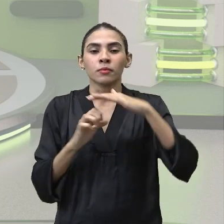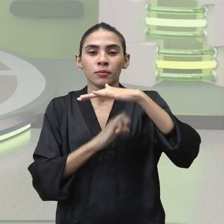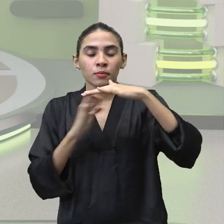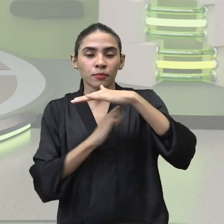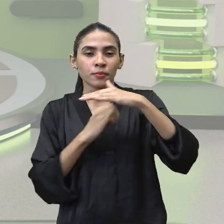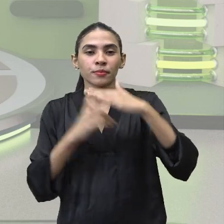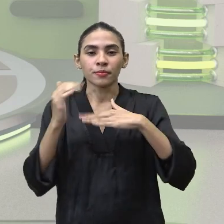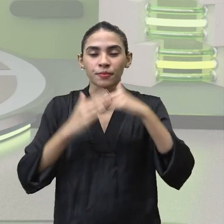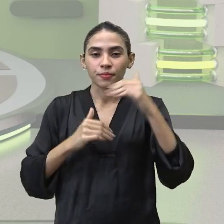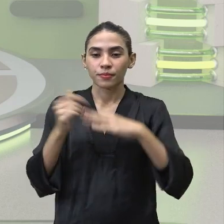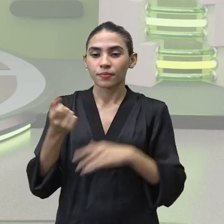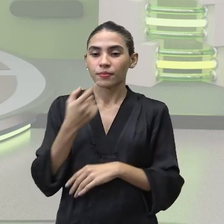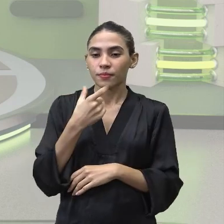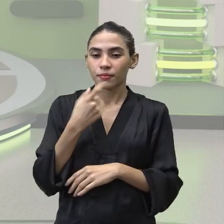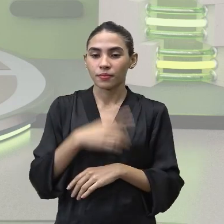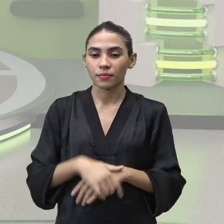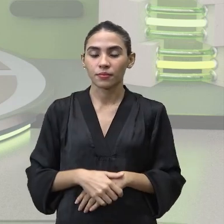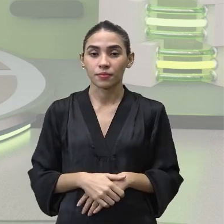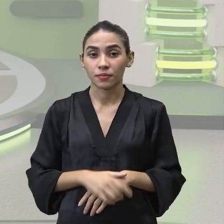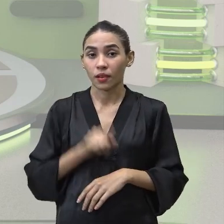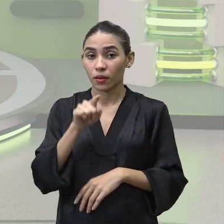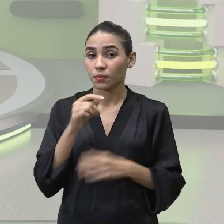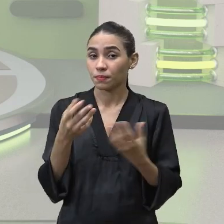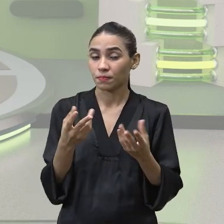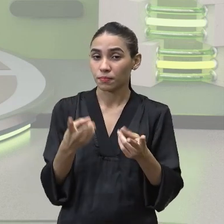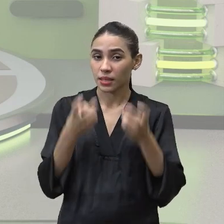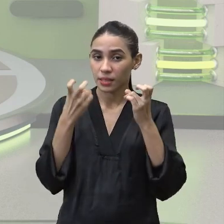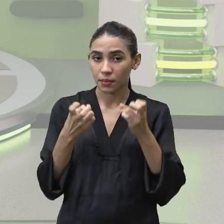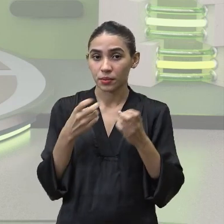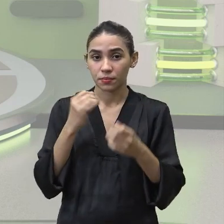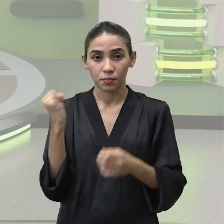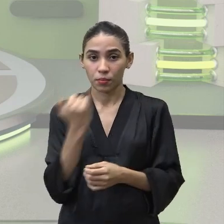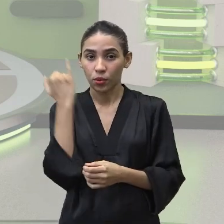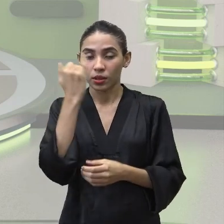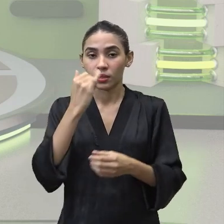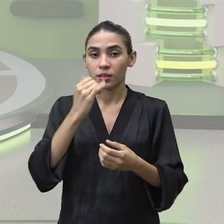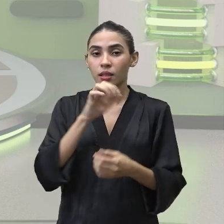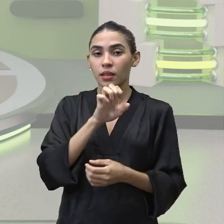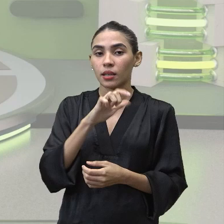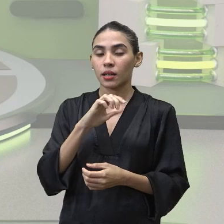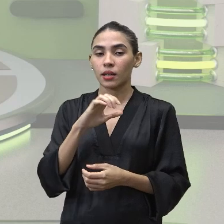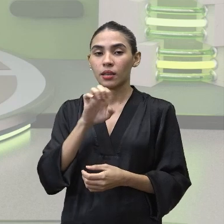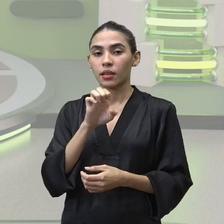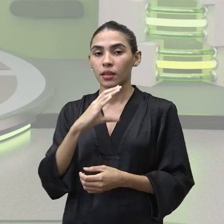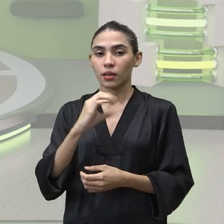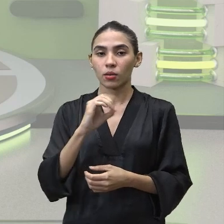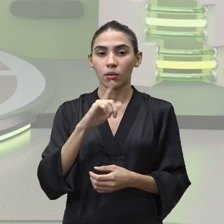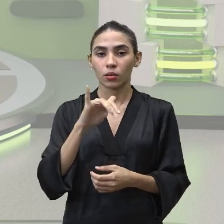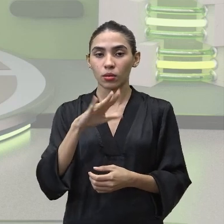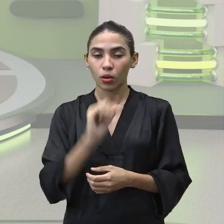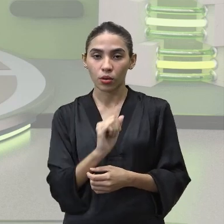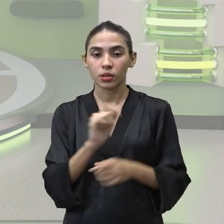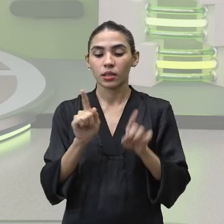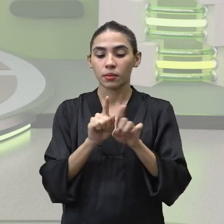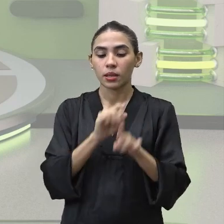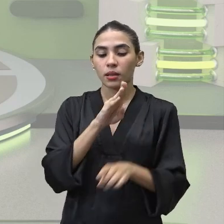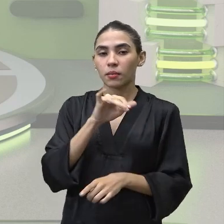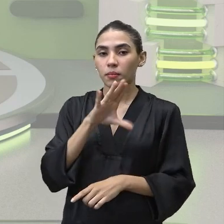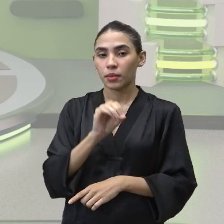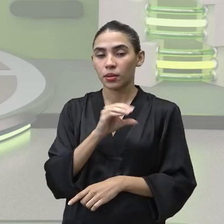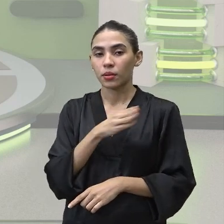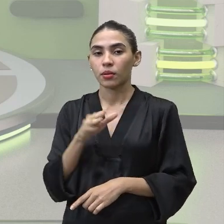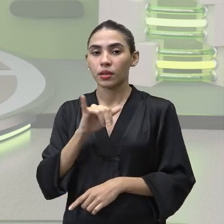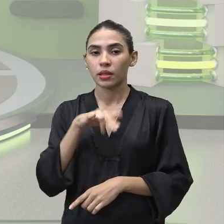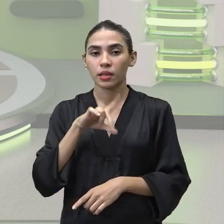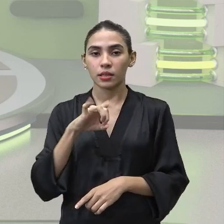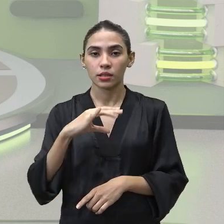vocês já podem ver aí, olha, a importância ecológica de bioindicadores, a importância do meio em que nós vivemos, a importância